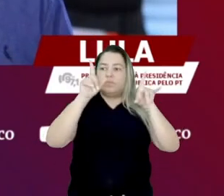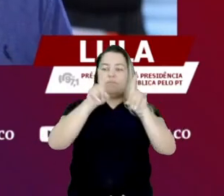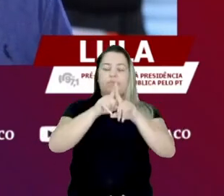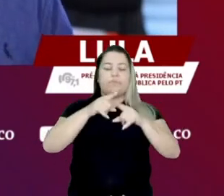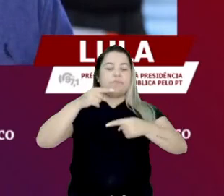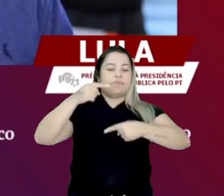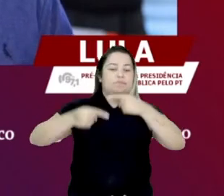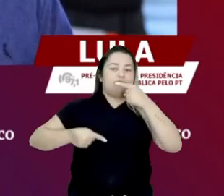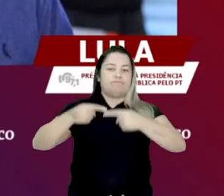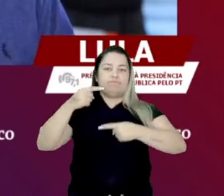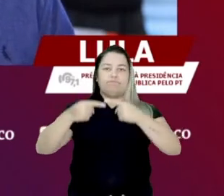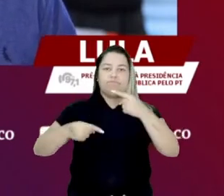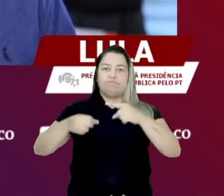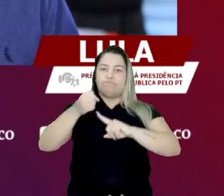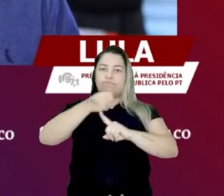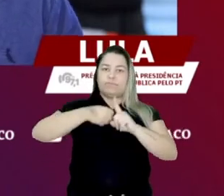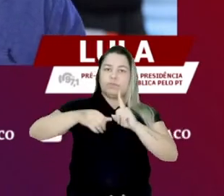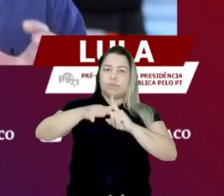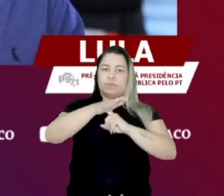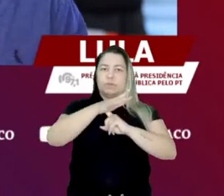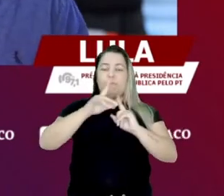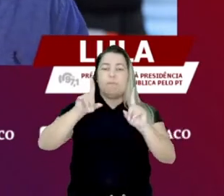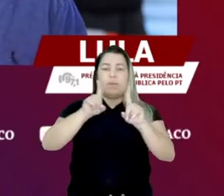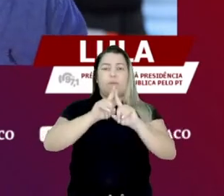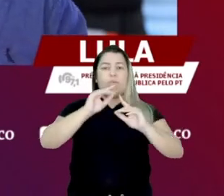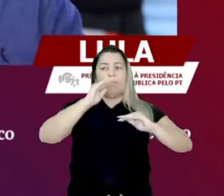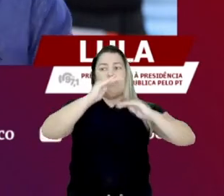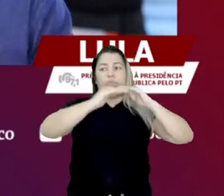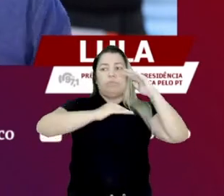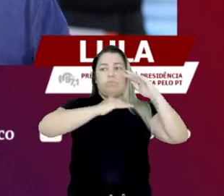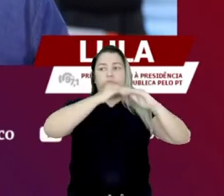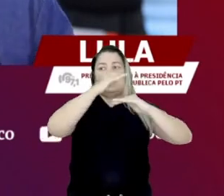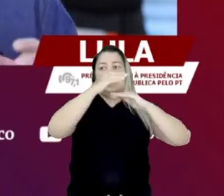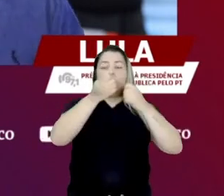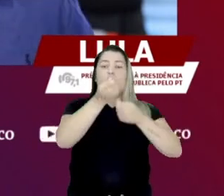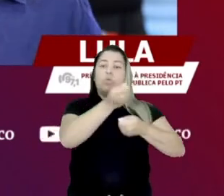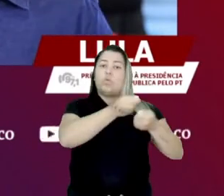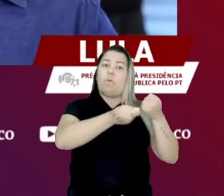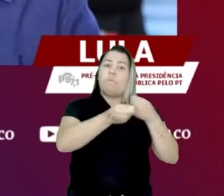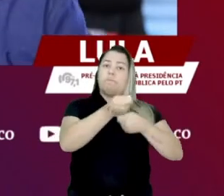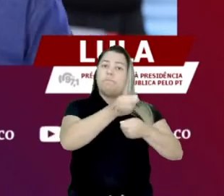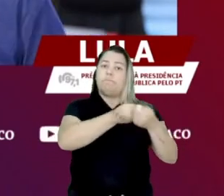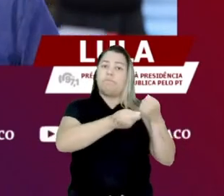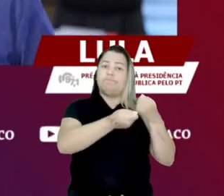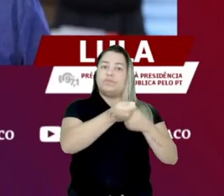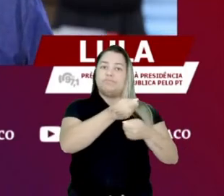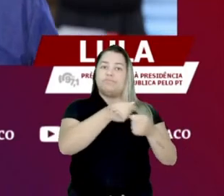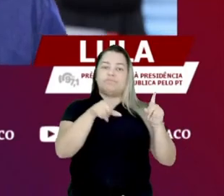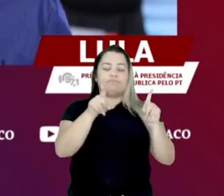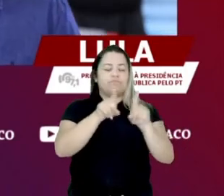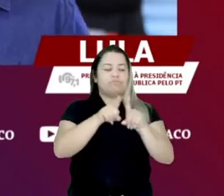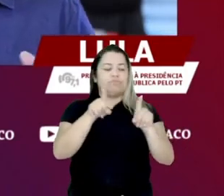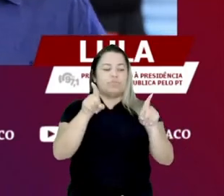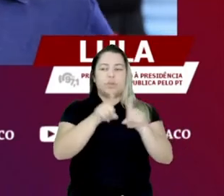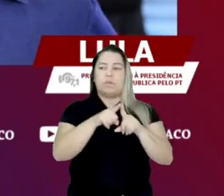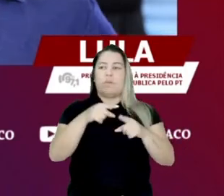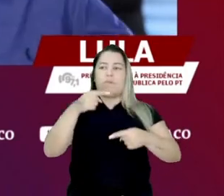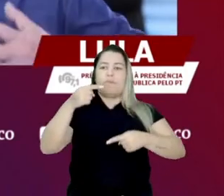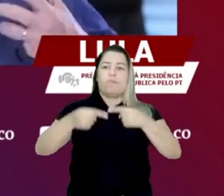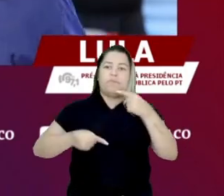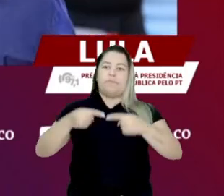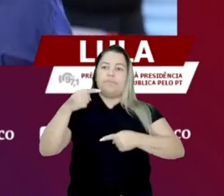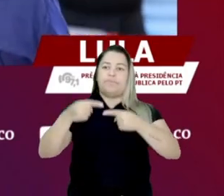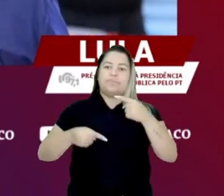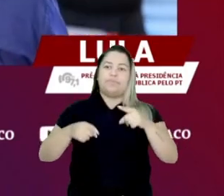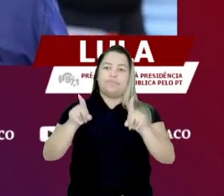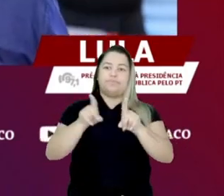Aproveitar a riqueza cultural de Minas Gerais, do Vale do Jequitinhonha, do Vale do Mucuri, do Vale do Arto, do Vale do Rio Doce, ou seja, Minas é um estado muito